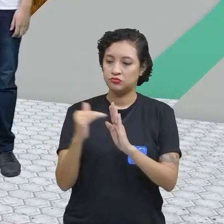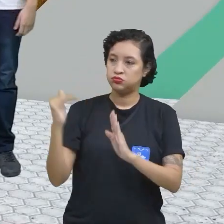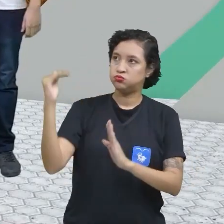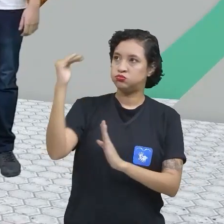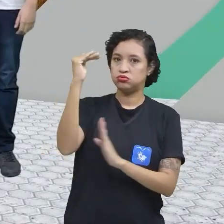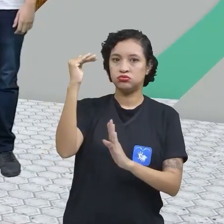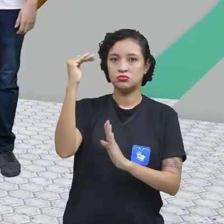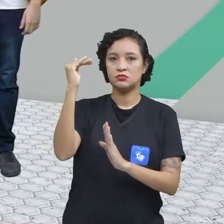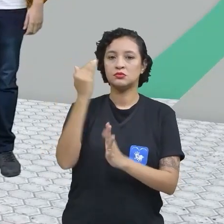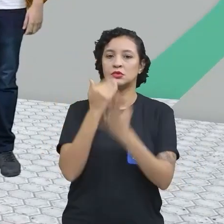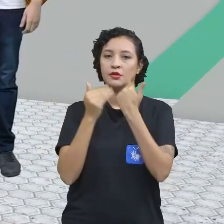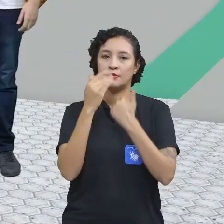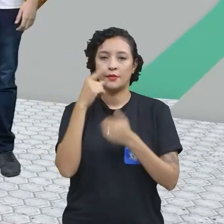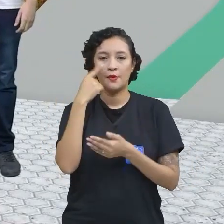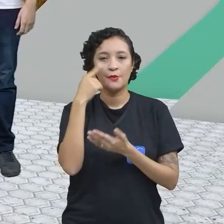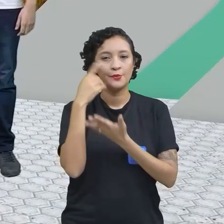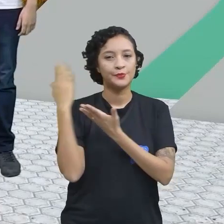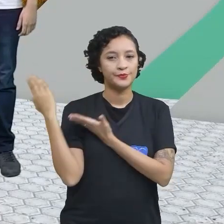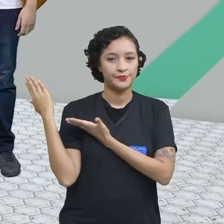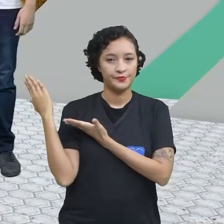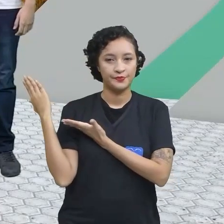aqui,